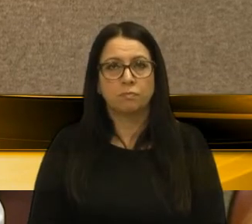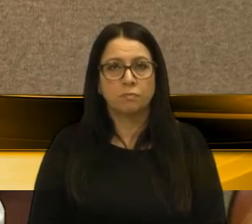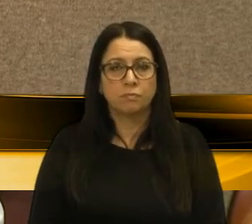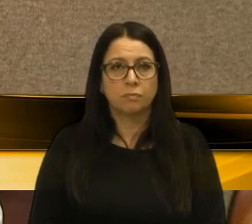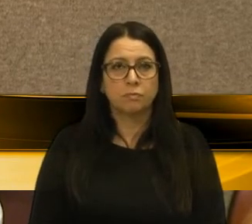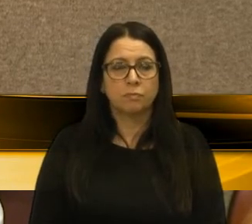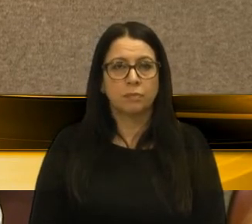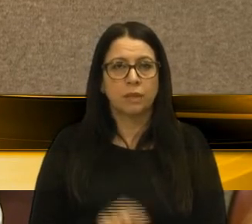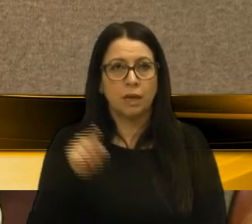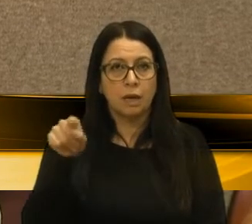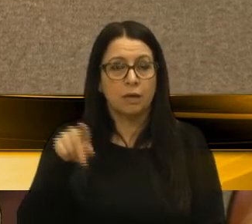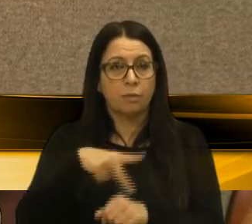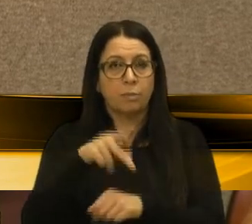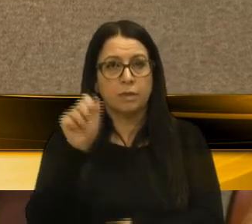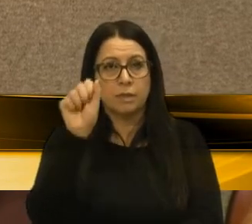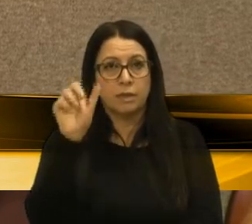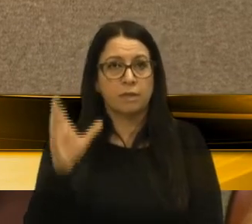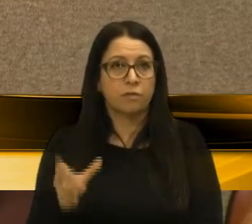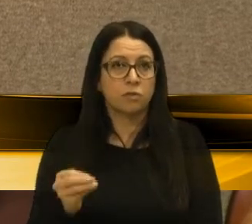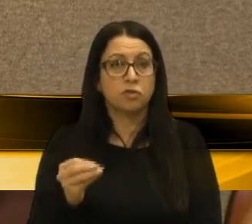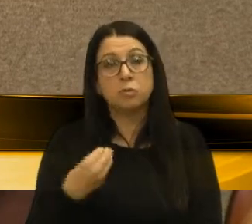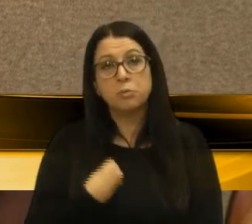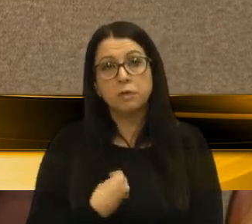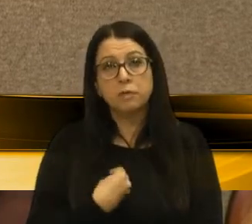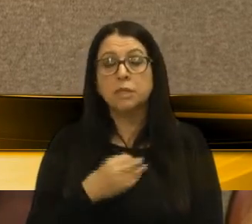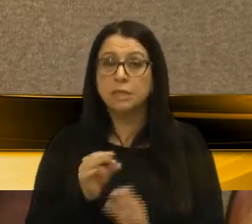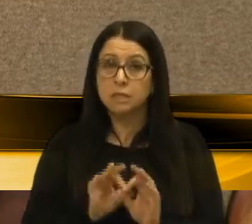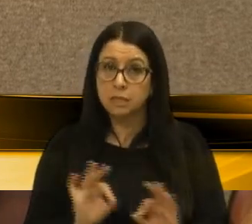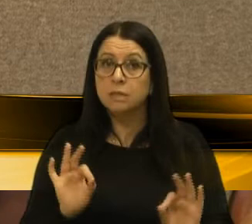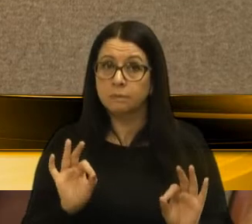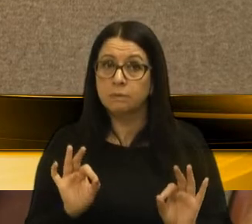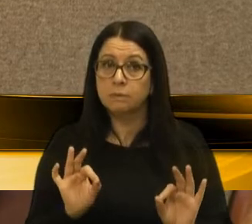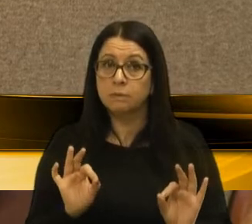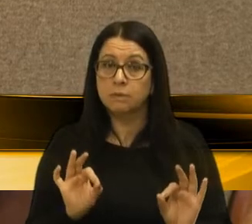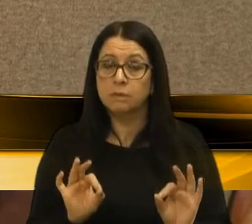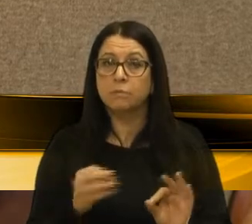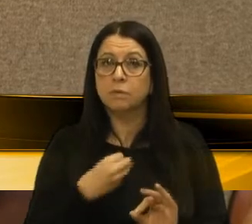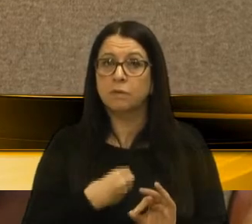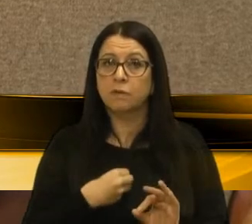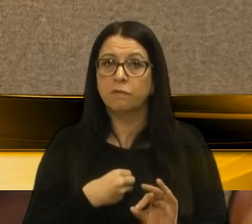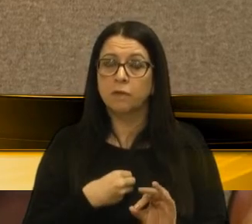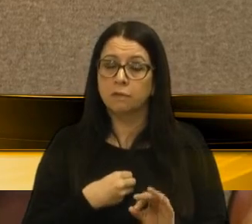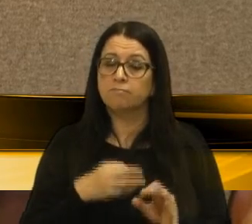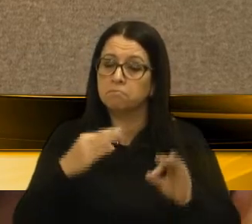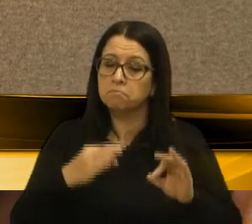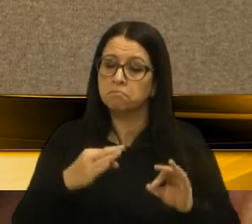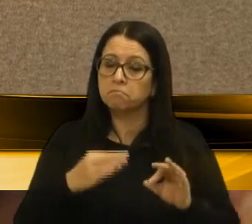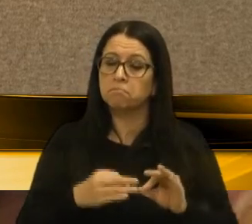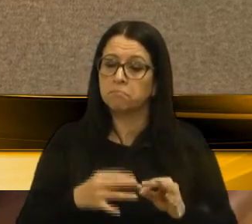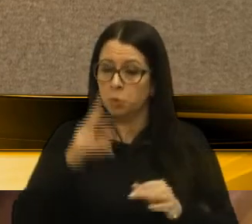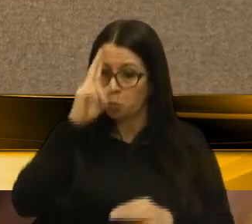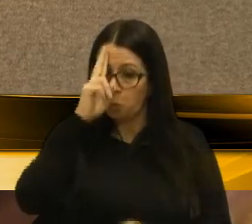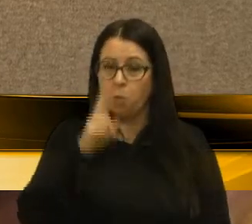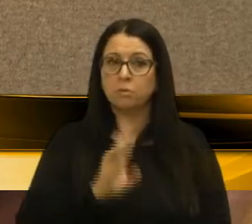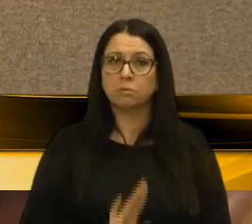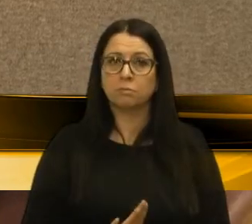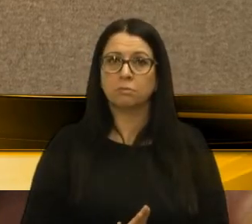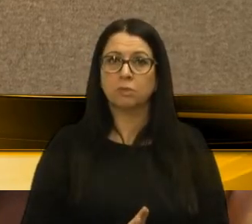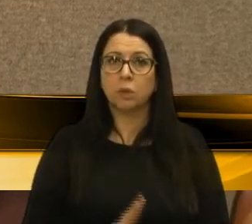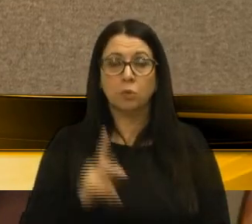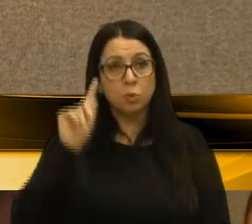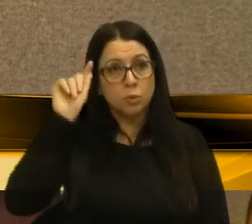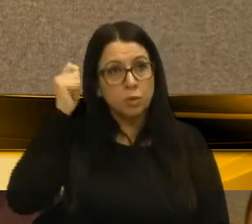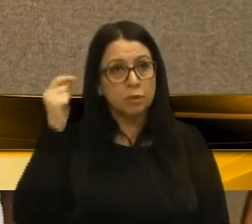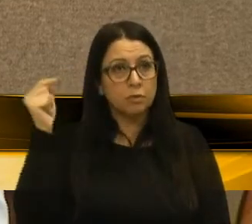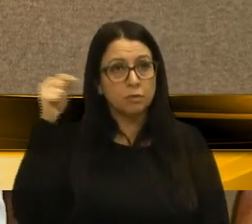Lá na África, eles tinham uma vida simples, mas uma vida com honra. E quando esses negros são